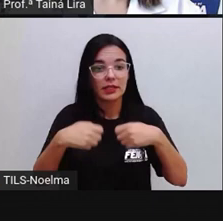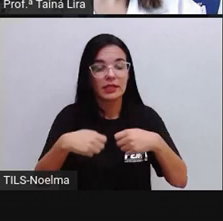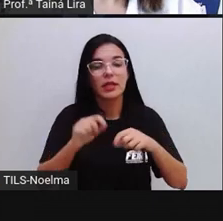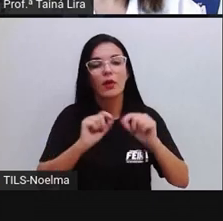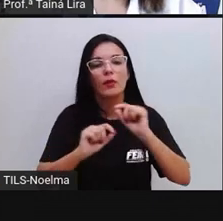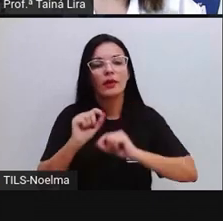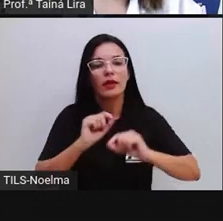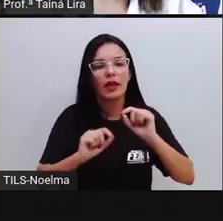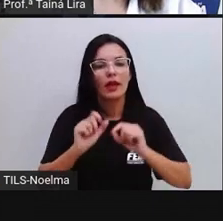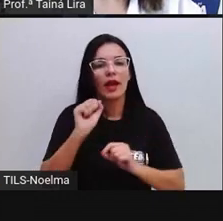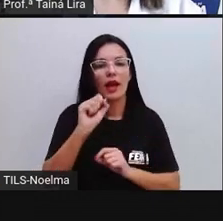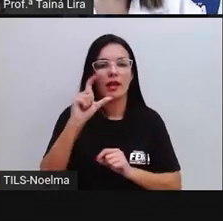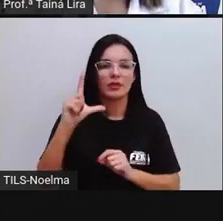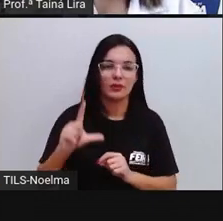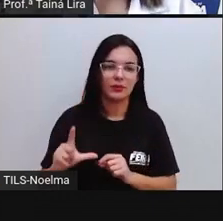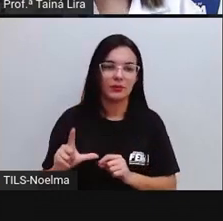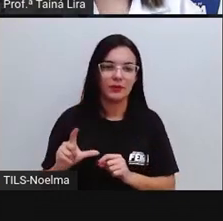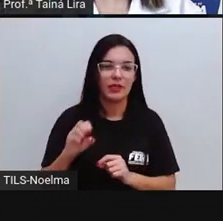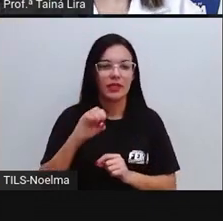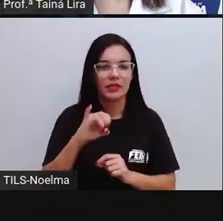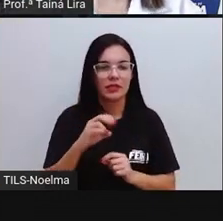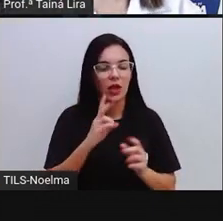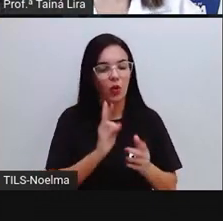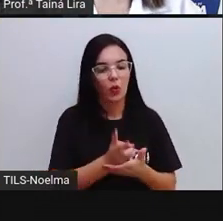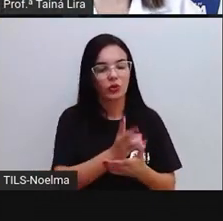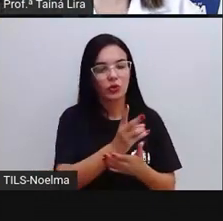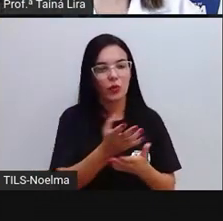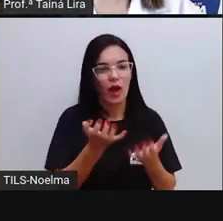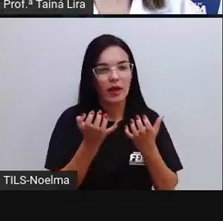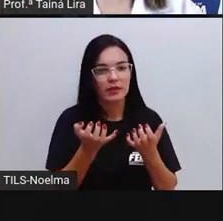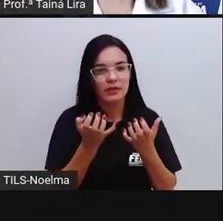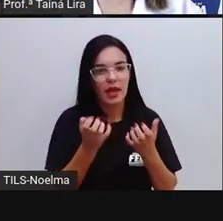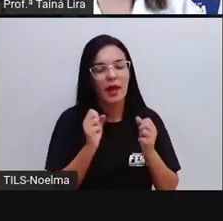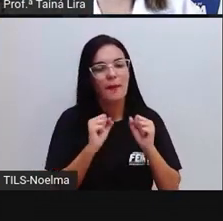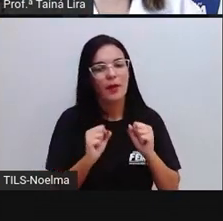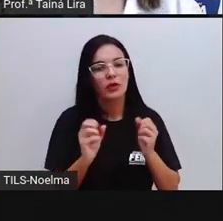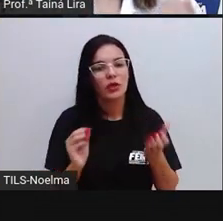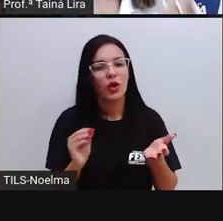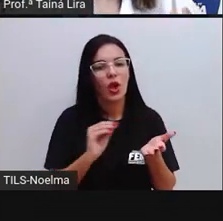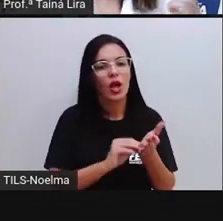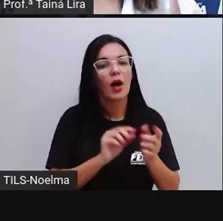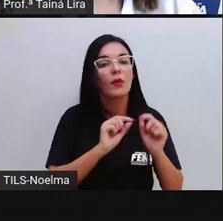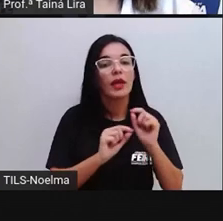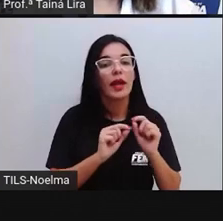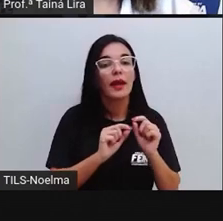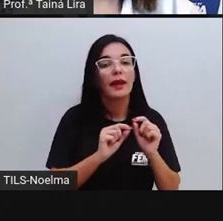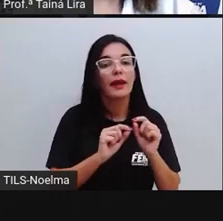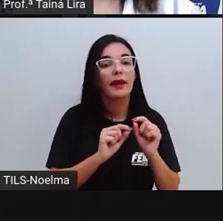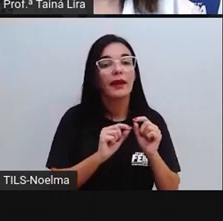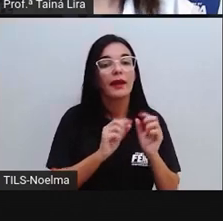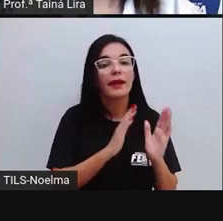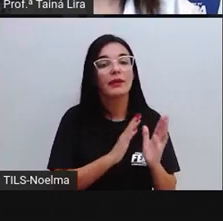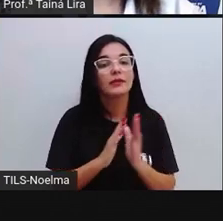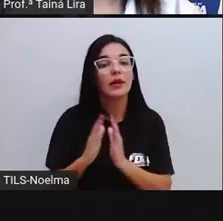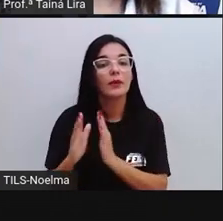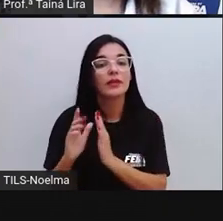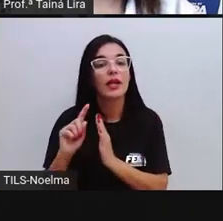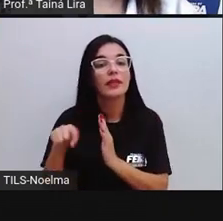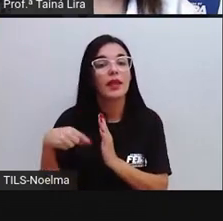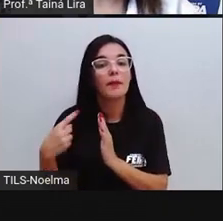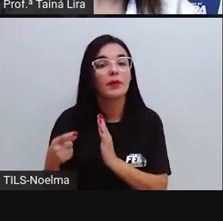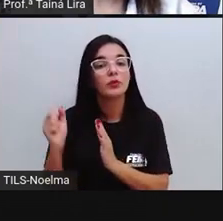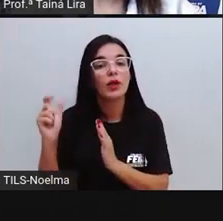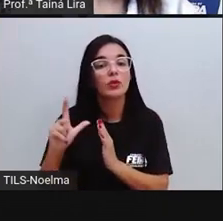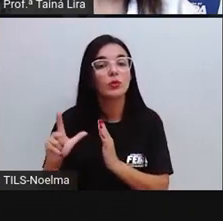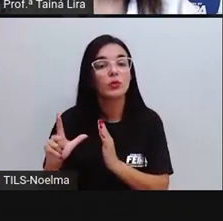camisa azul. Se eu quisesse continuar essa sequência, eu colocava agora uma camisa que cor? O que é que vem ali depois do